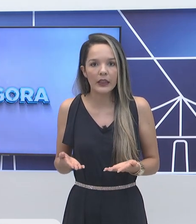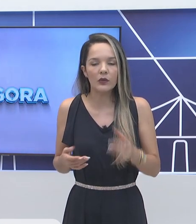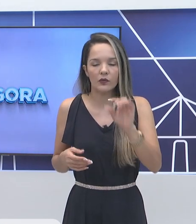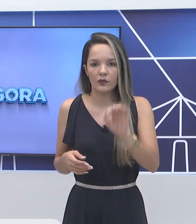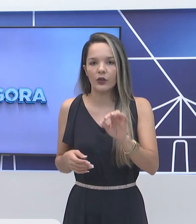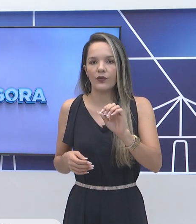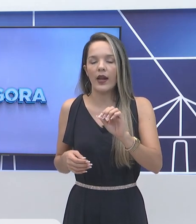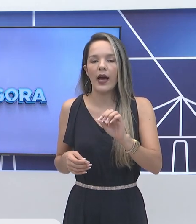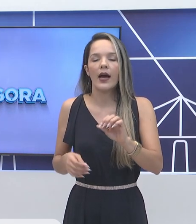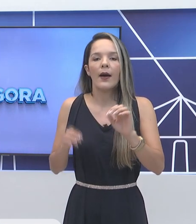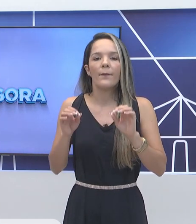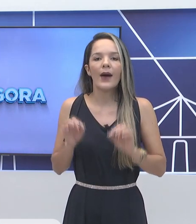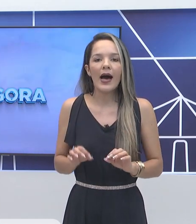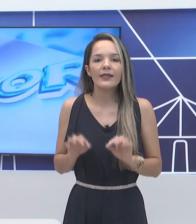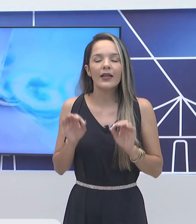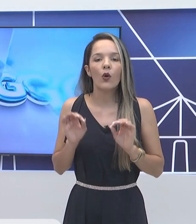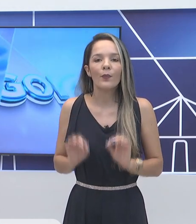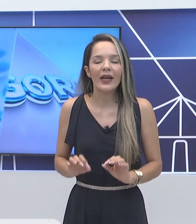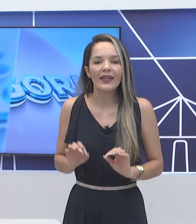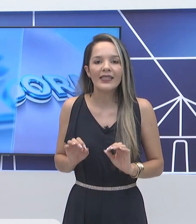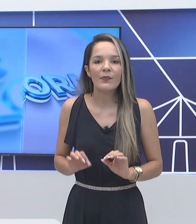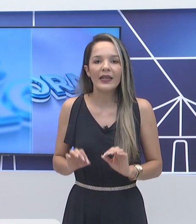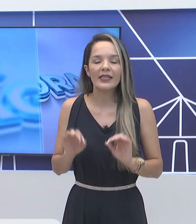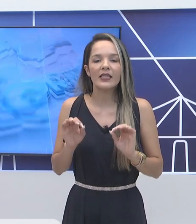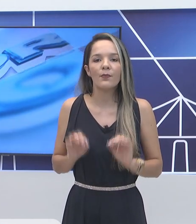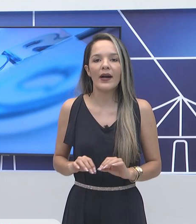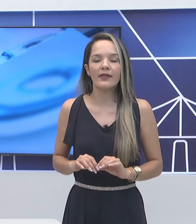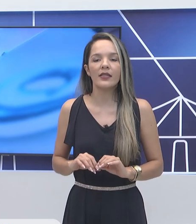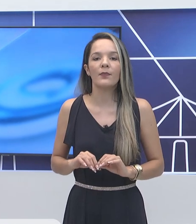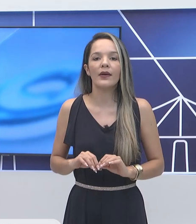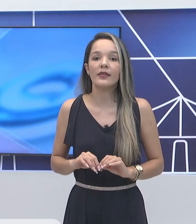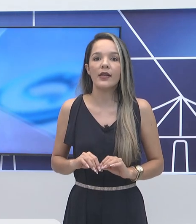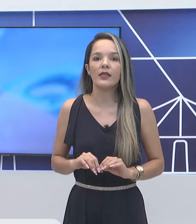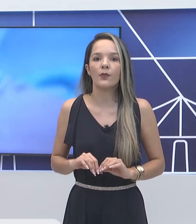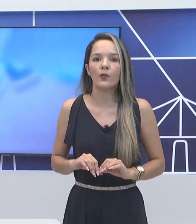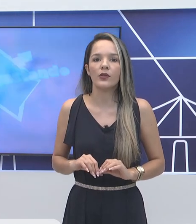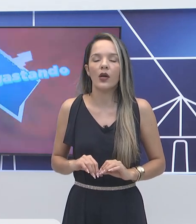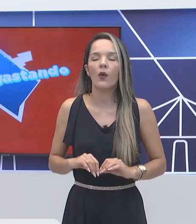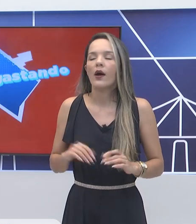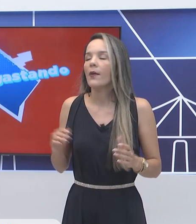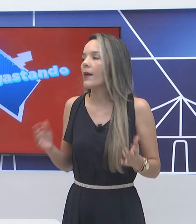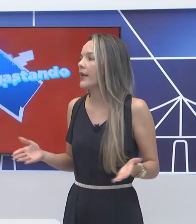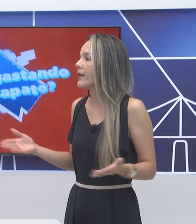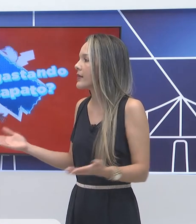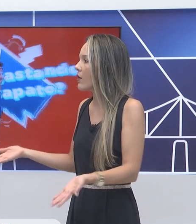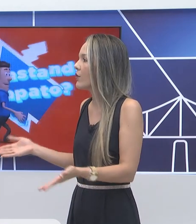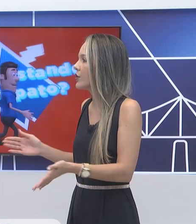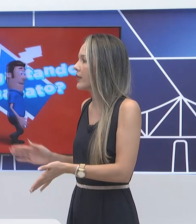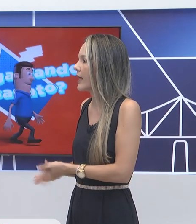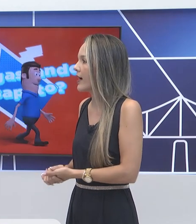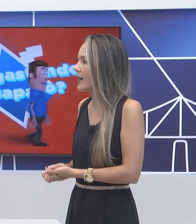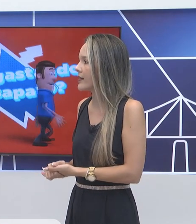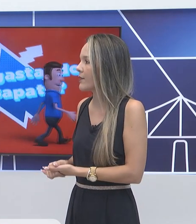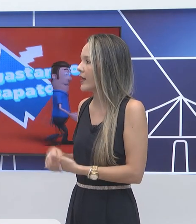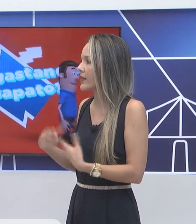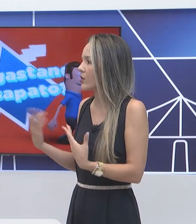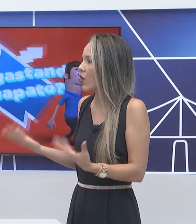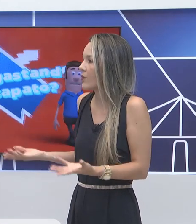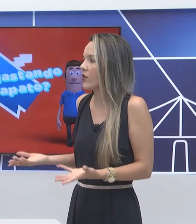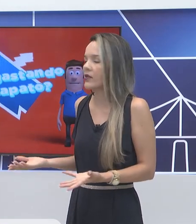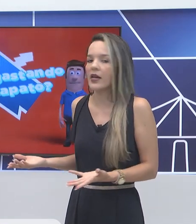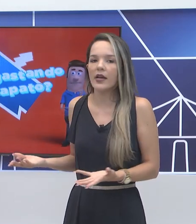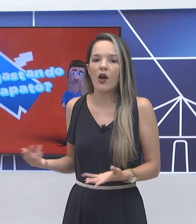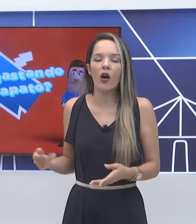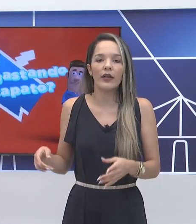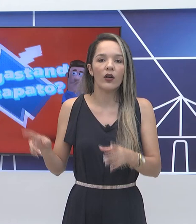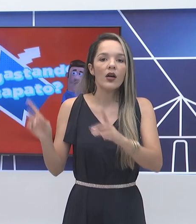participa? Não, vou te falar. Basta comprar as empresas participantes dessa promoção. Mari, mas aonde que tá as empresas? Opa, como